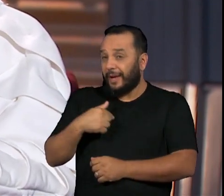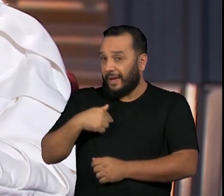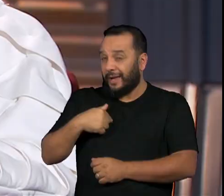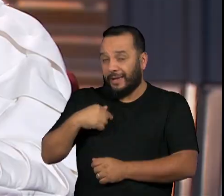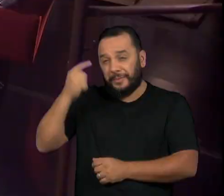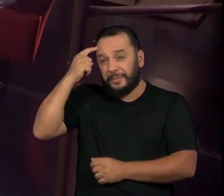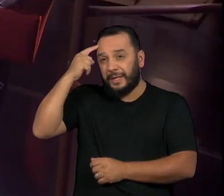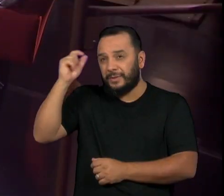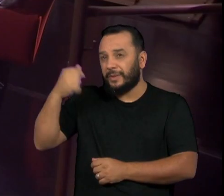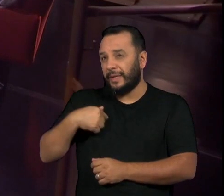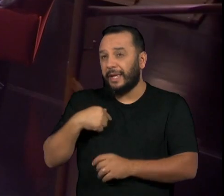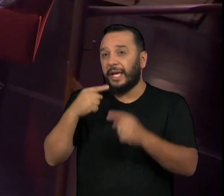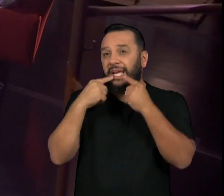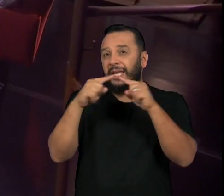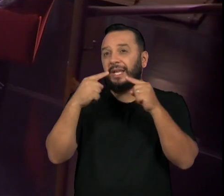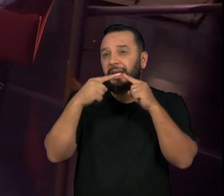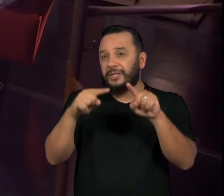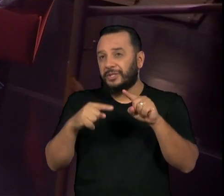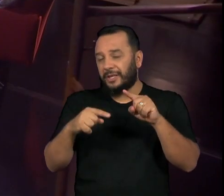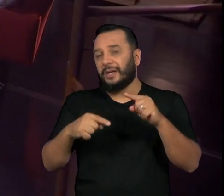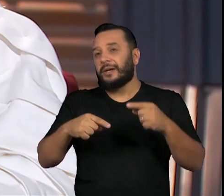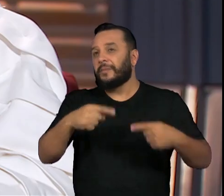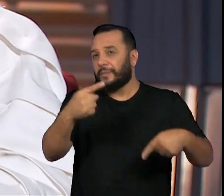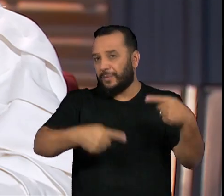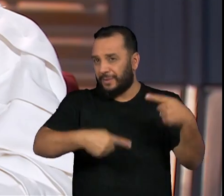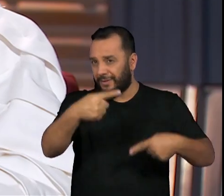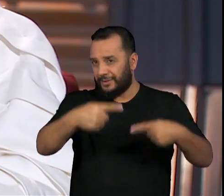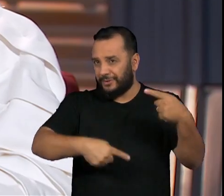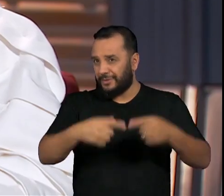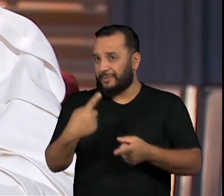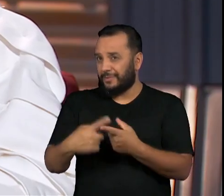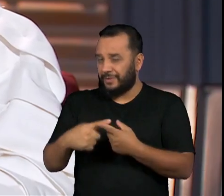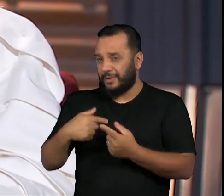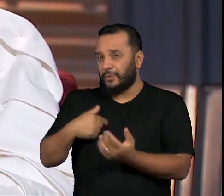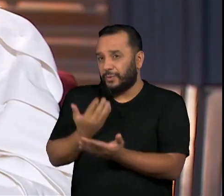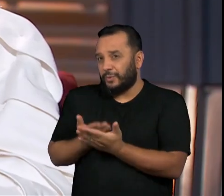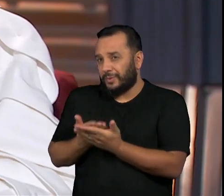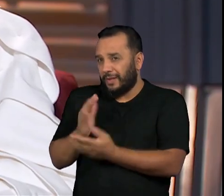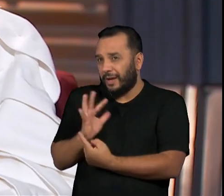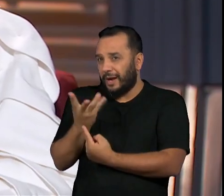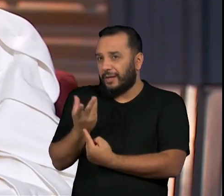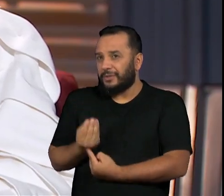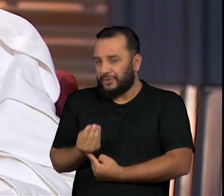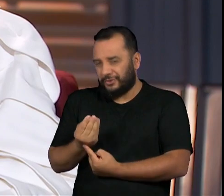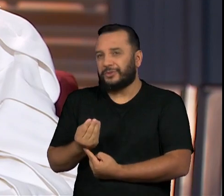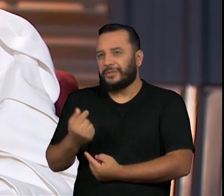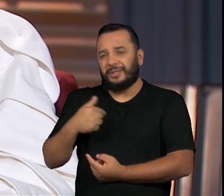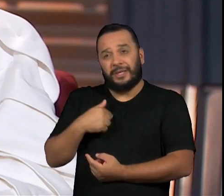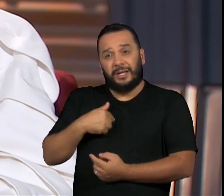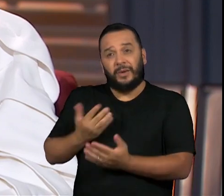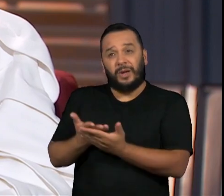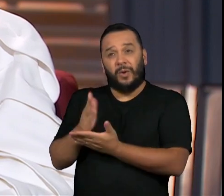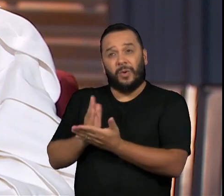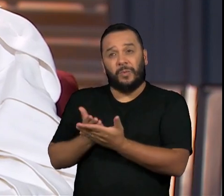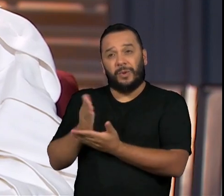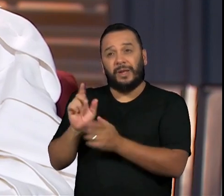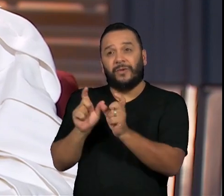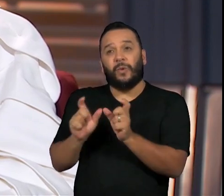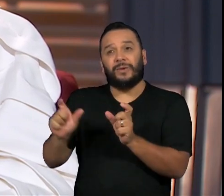política. Sim. Porque estudei arte durante muito tempo e me incomodava muito os conceitos sobre arte que eu estudei,